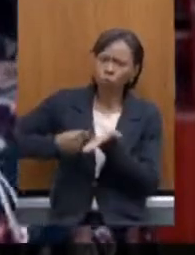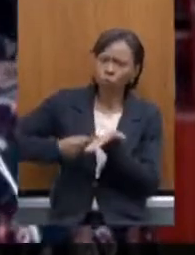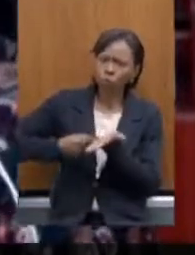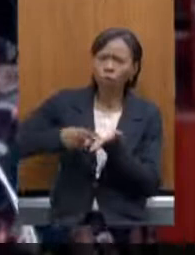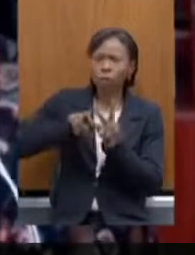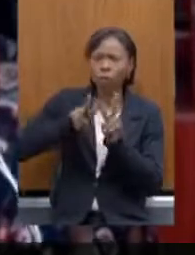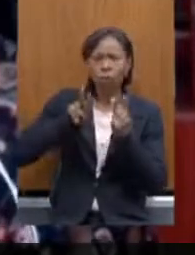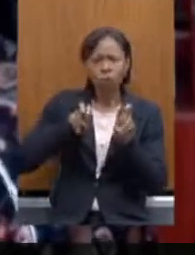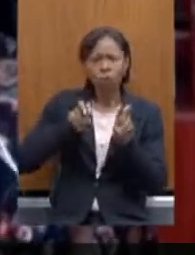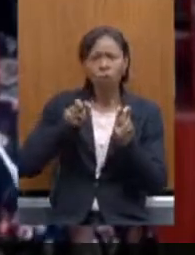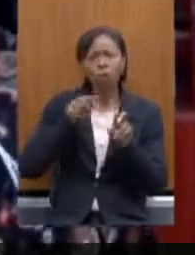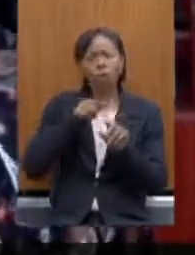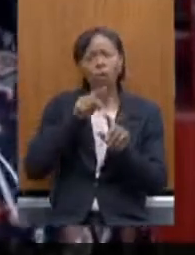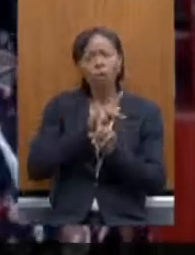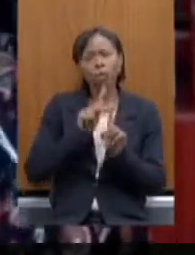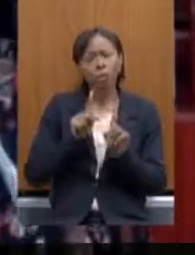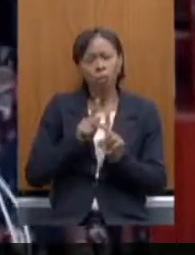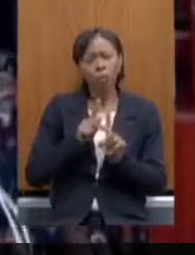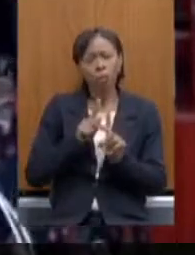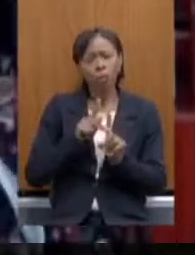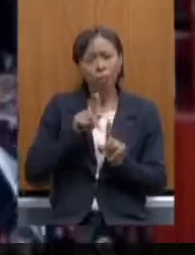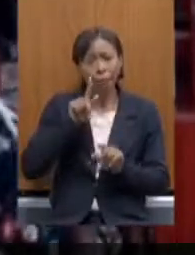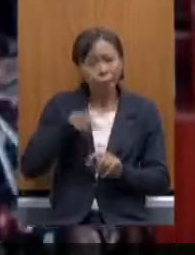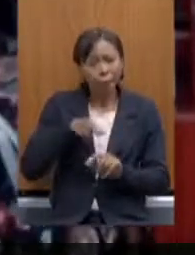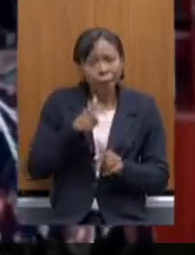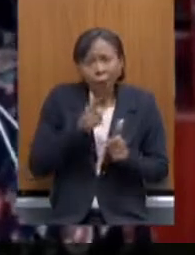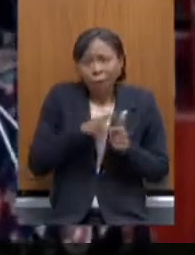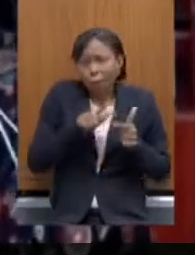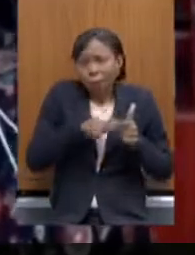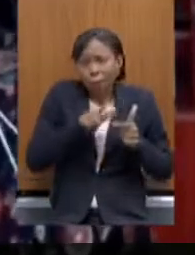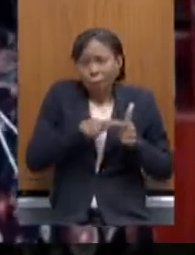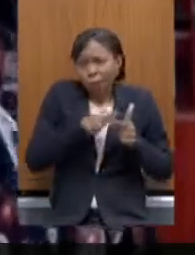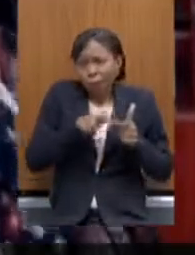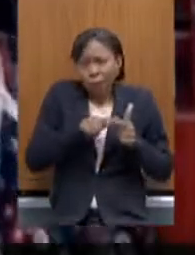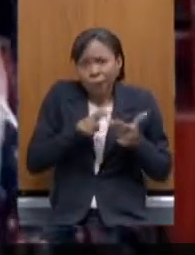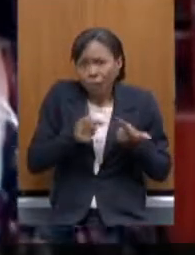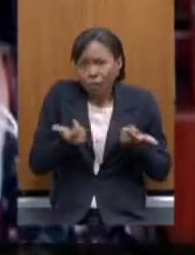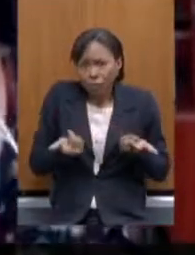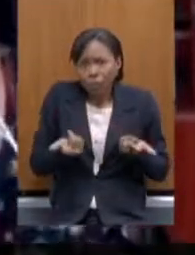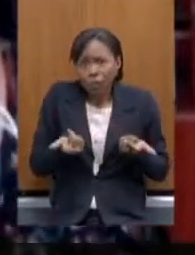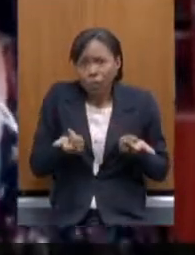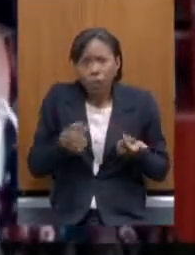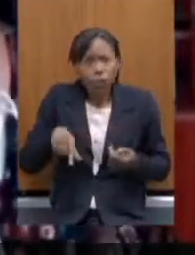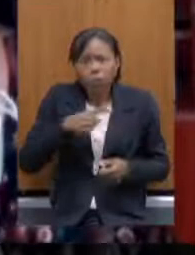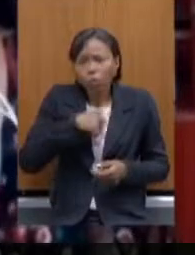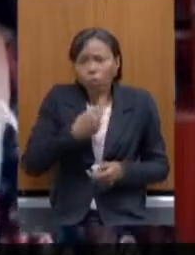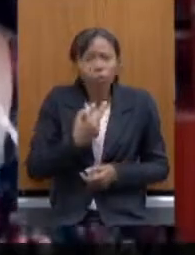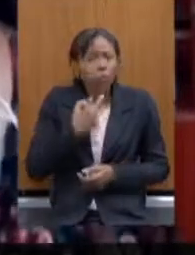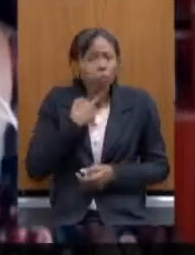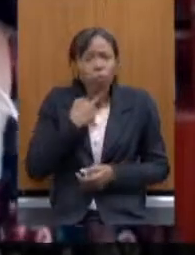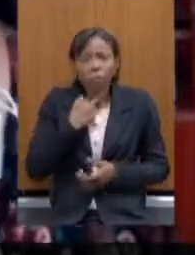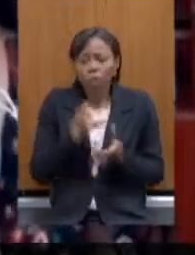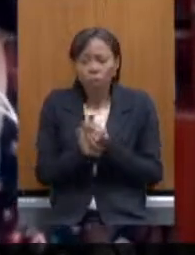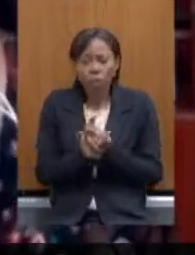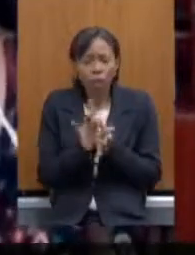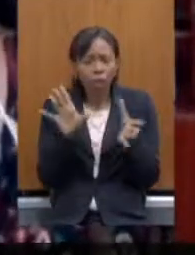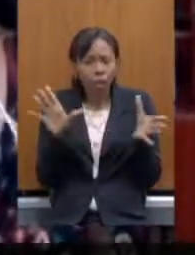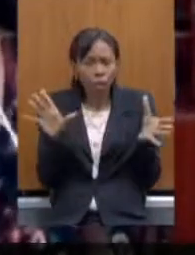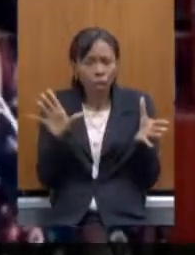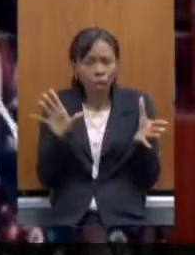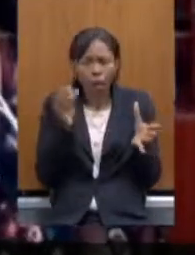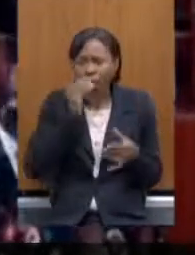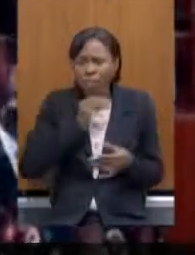questões que nós estamos colocando que são extremamente problemáticas nós não podemos permitir o enfraquecimento